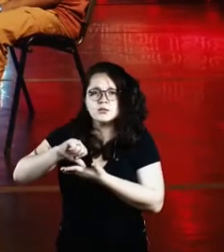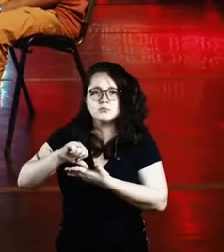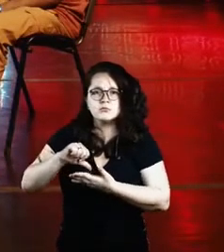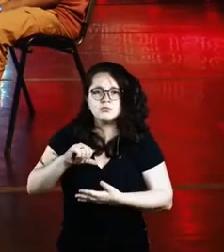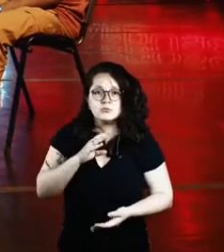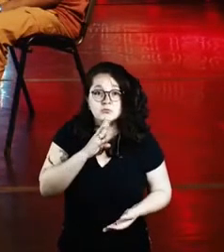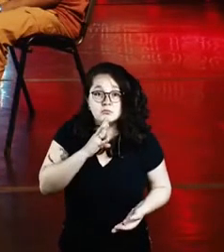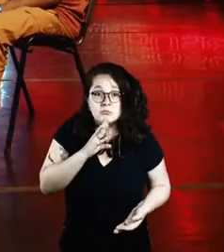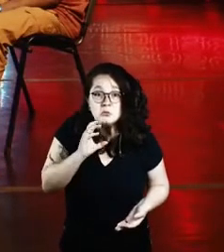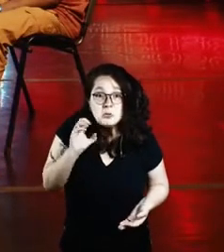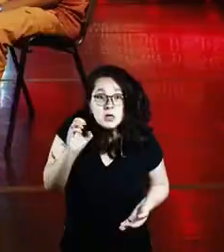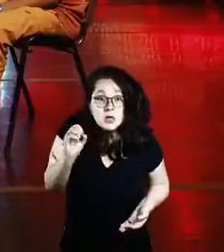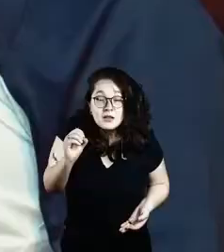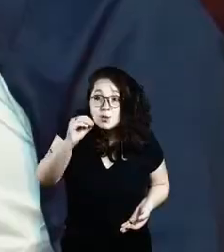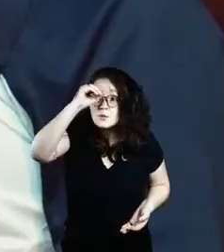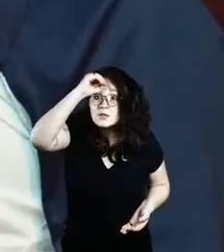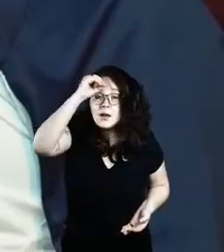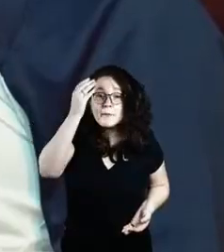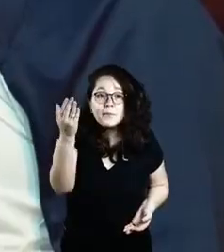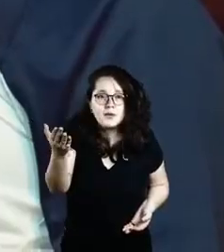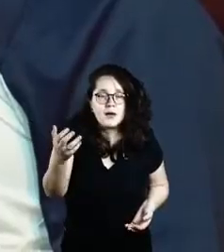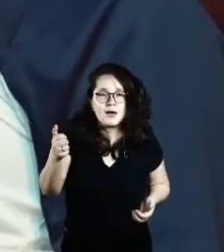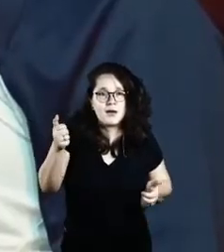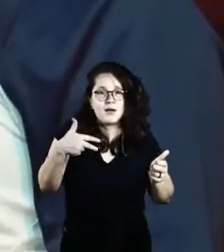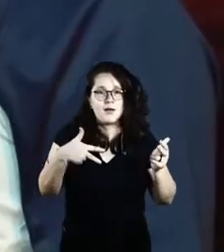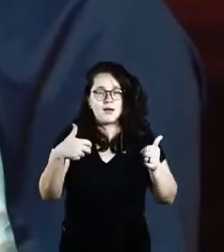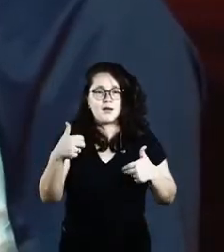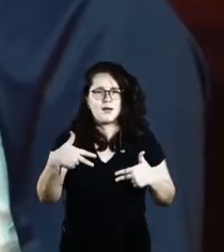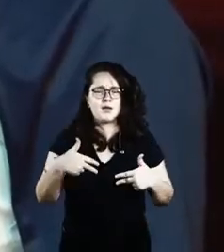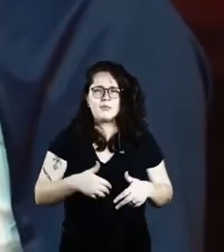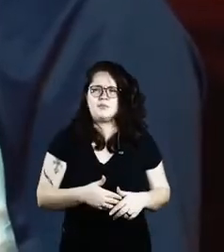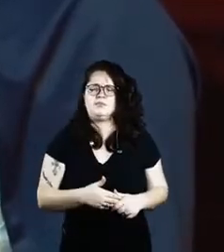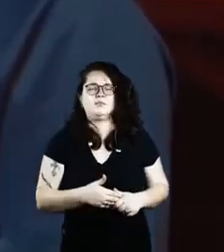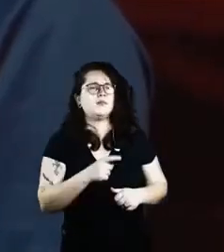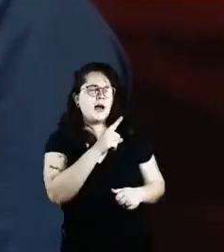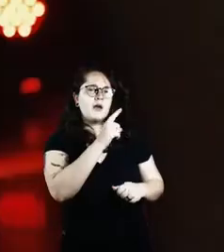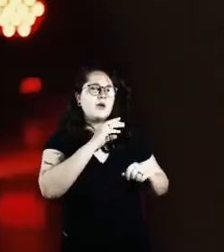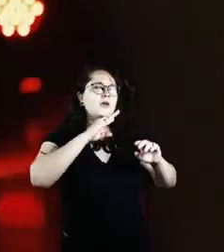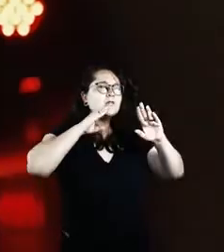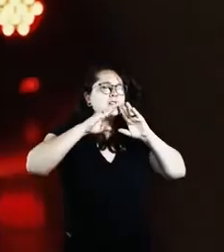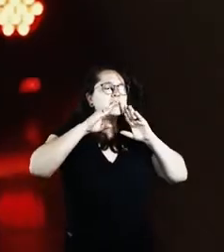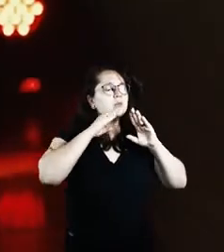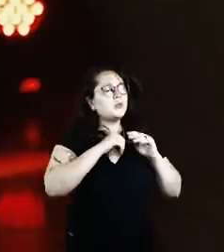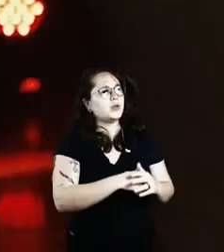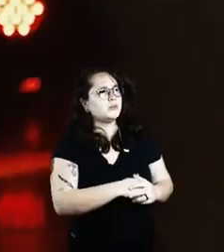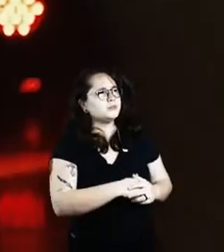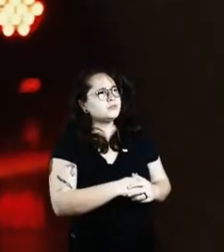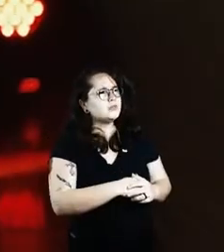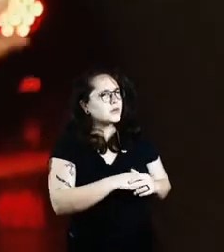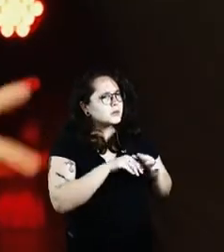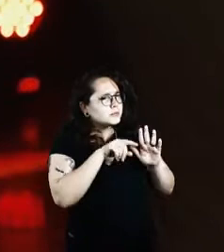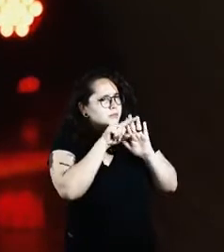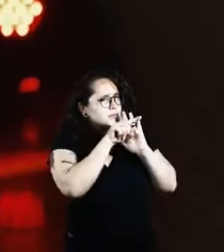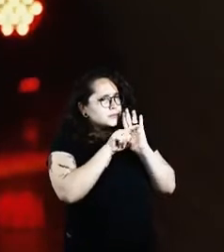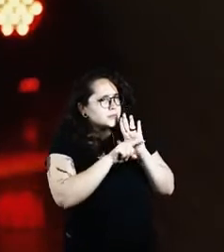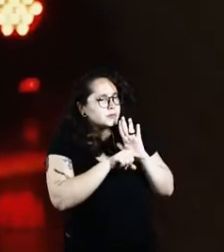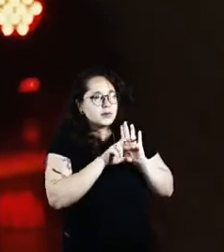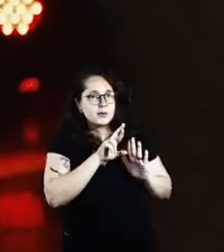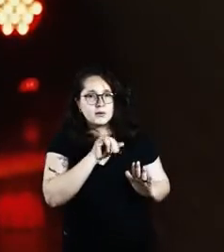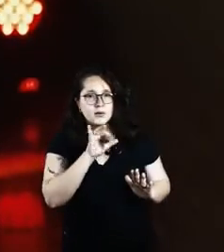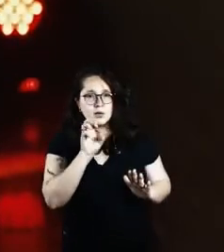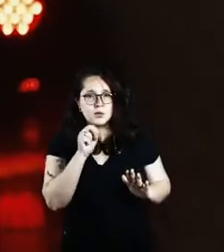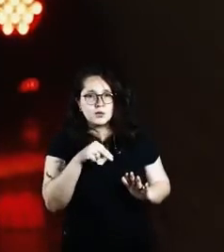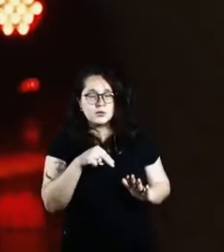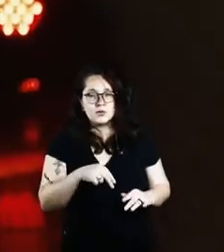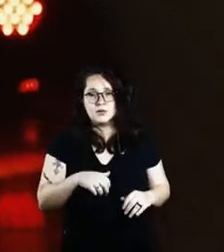nunca tinha ouvido falar, nem sabia que era rap. Por curiosidade, fui no Face procurar o nome Rincon. Quando eu vi aquele. Falei, meu. Aí até avisei o pessoal da unidade e falei: